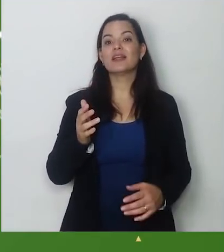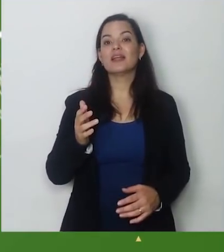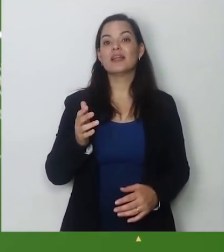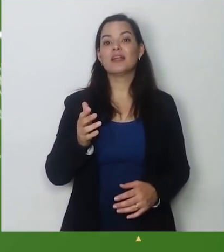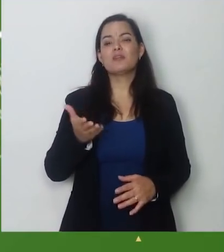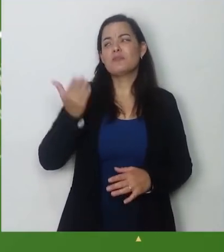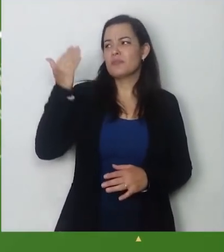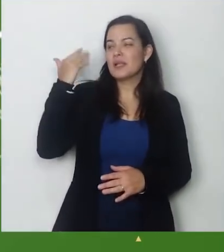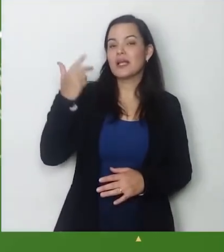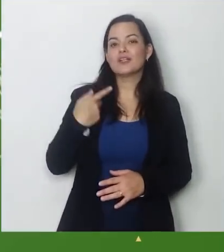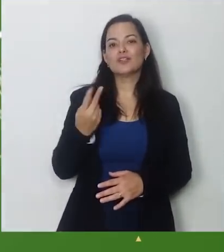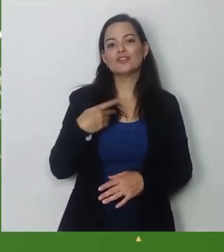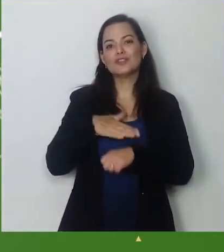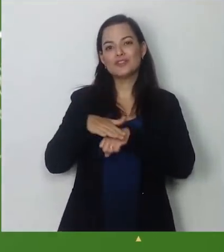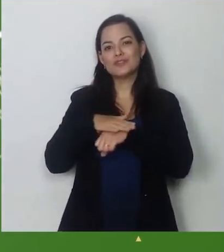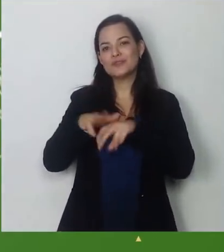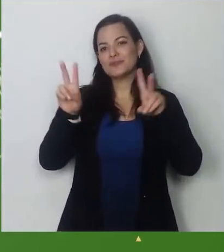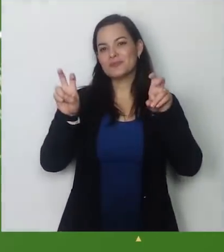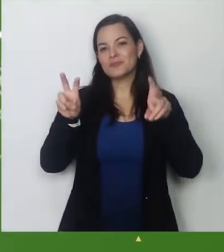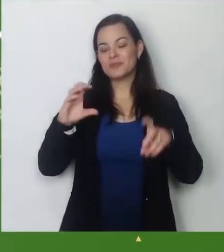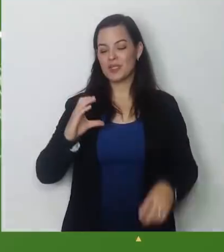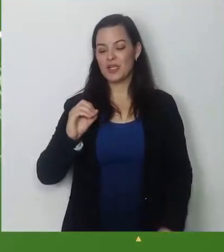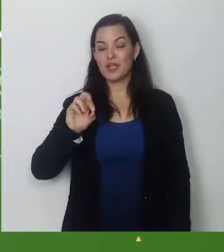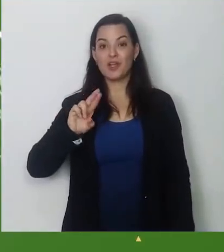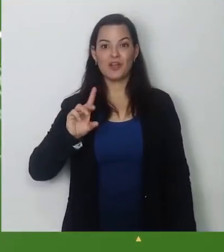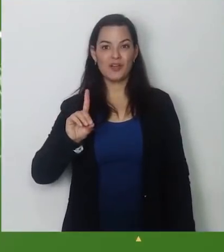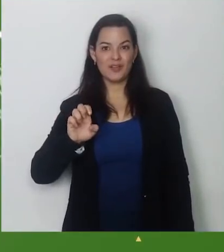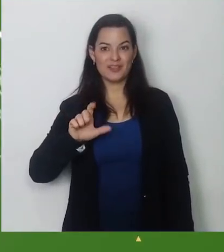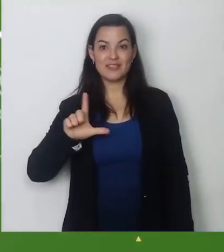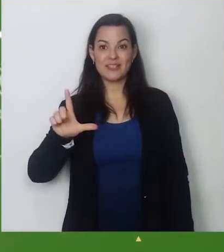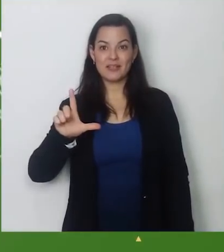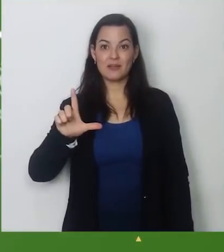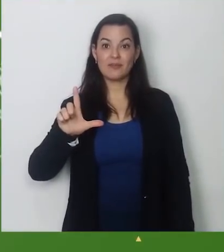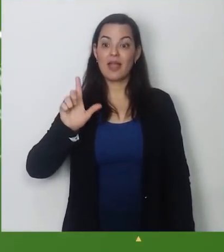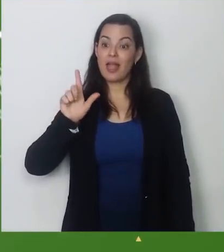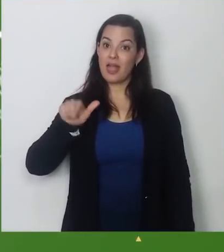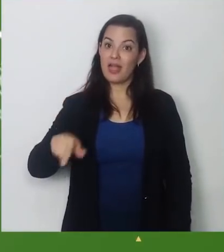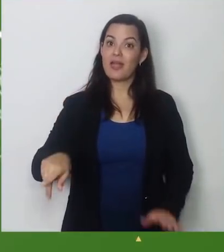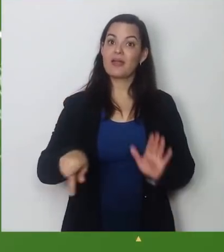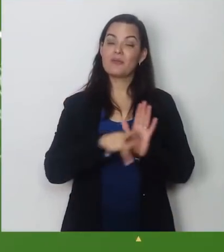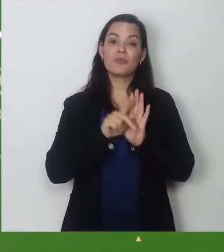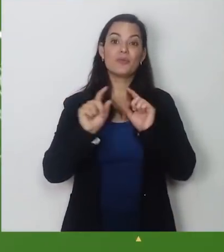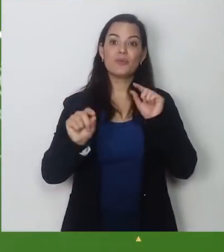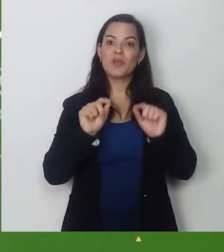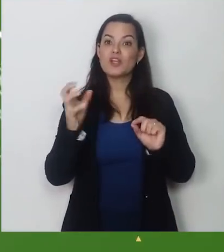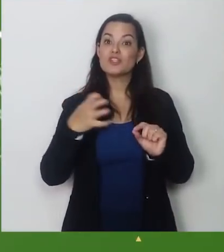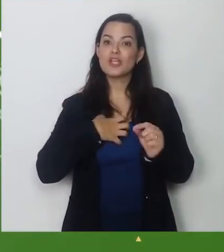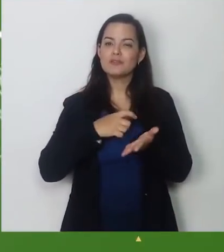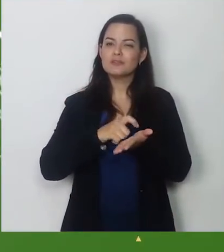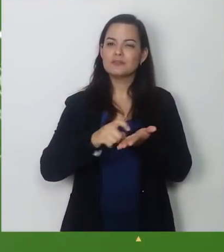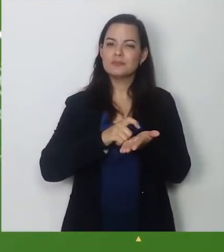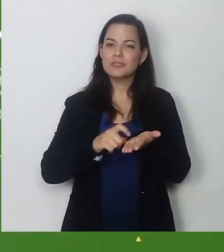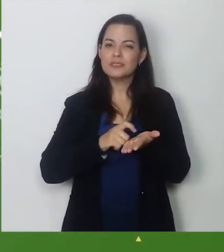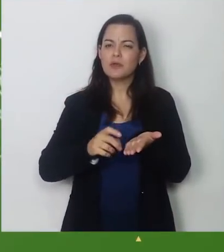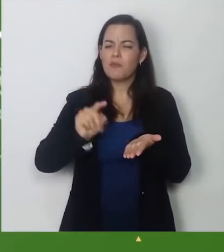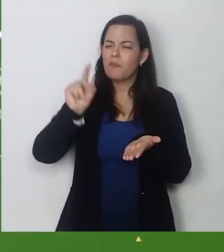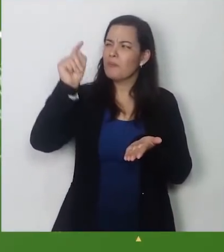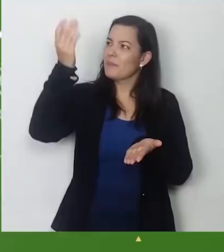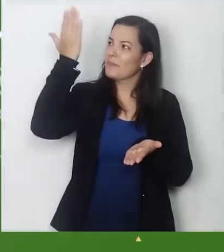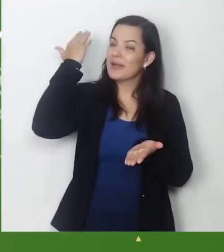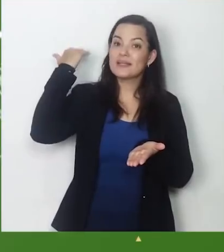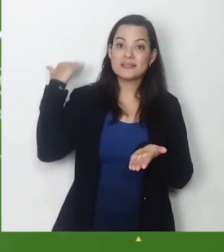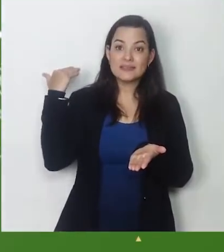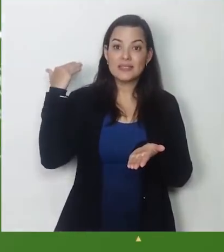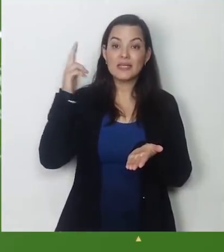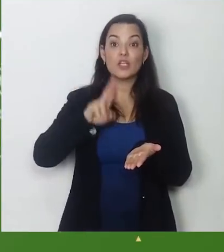A xilogravura é uma técnica de impressão muito antiga que consiste numa gravura que